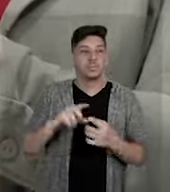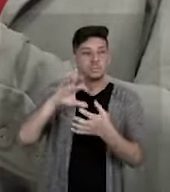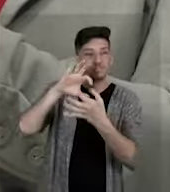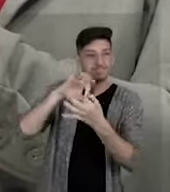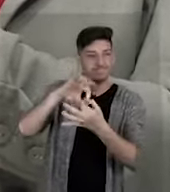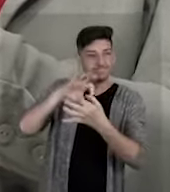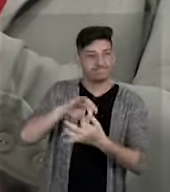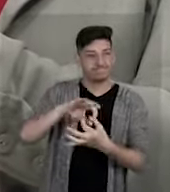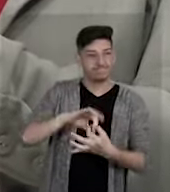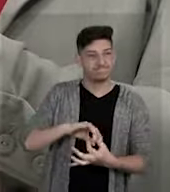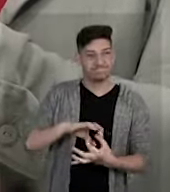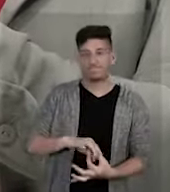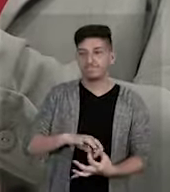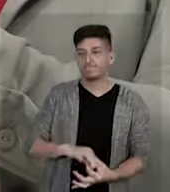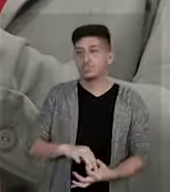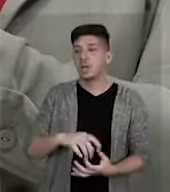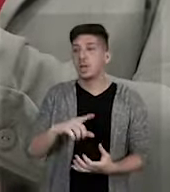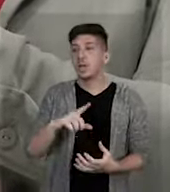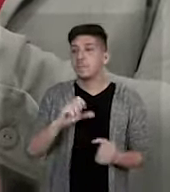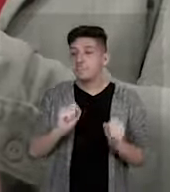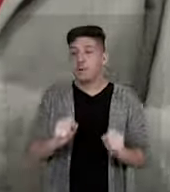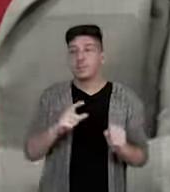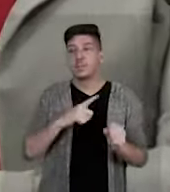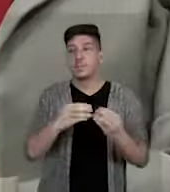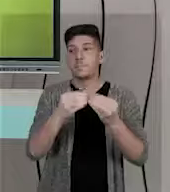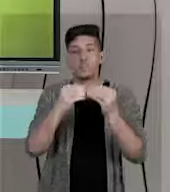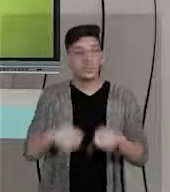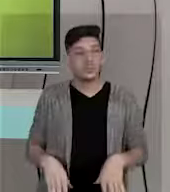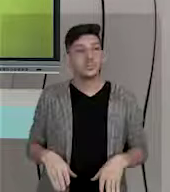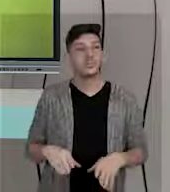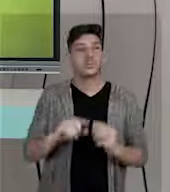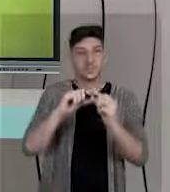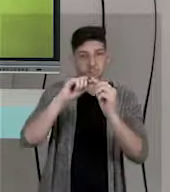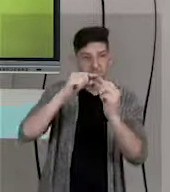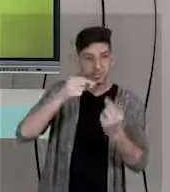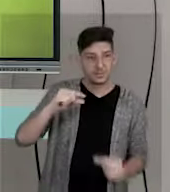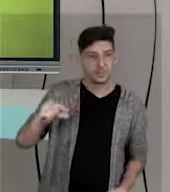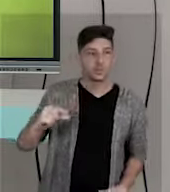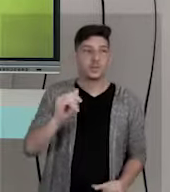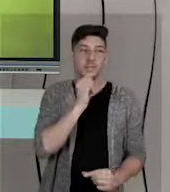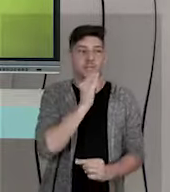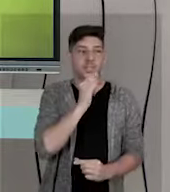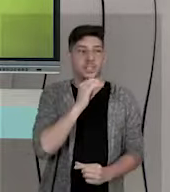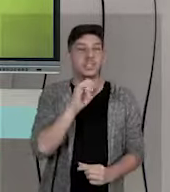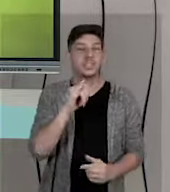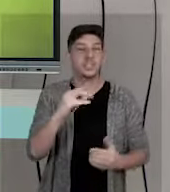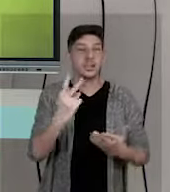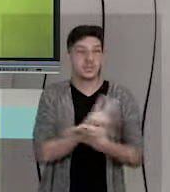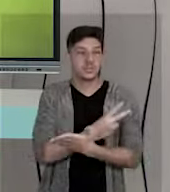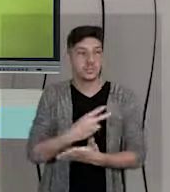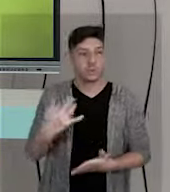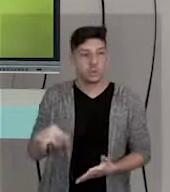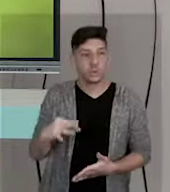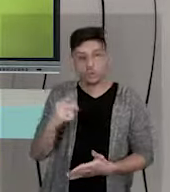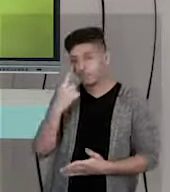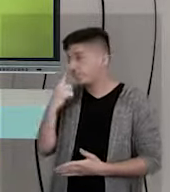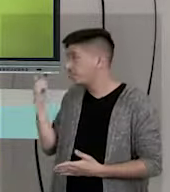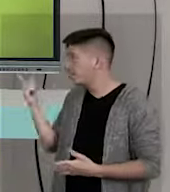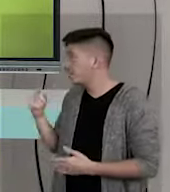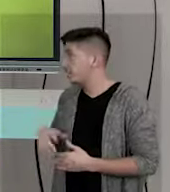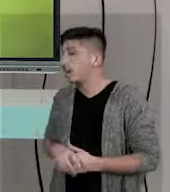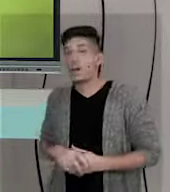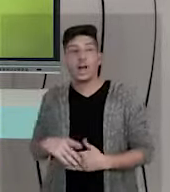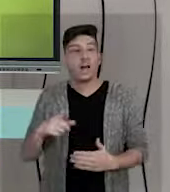isso pode afetar diretamente a medula. Uma fratura, por exemplo, digamos que eu frature aqui essa região, né, e há um rompimento, então as